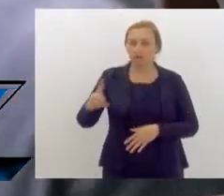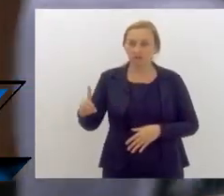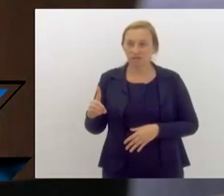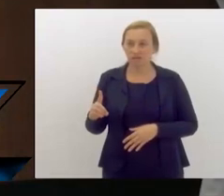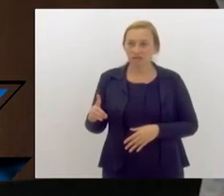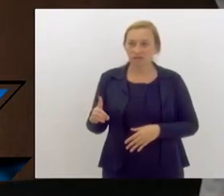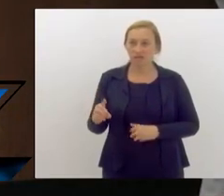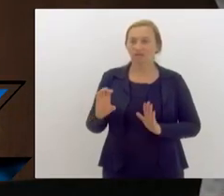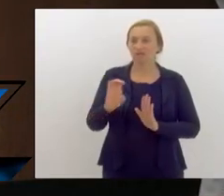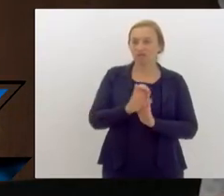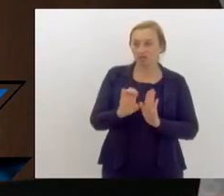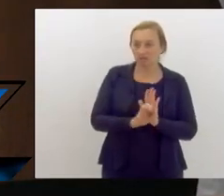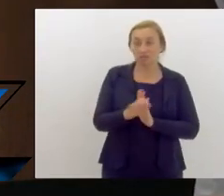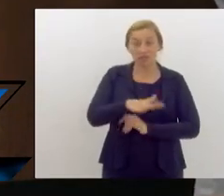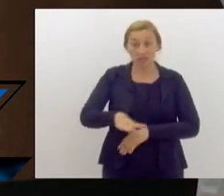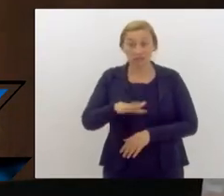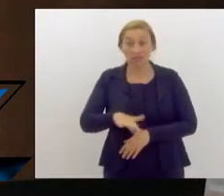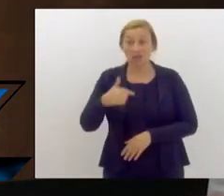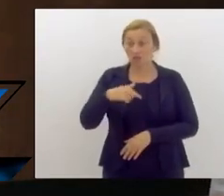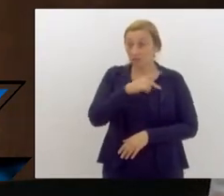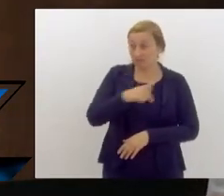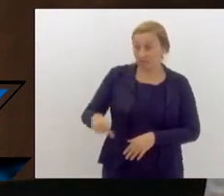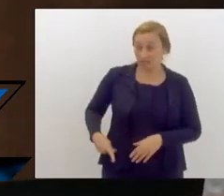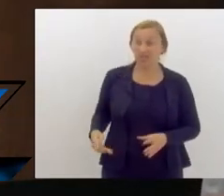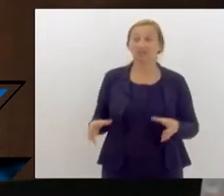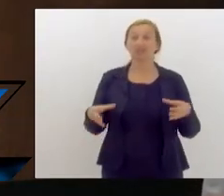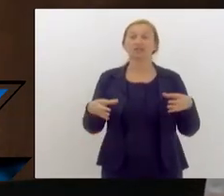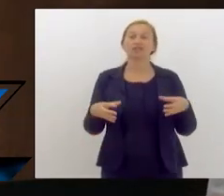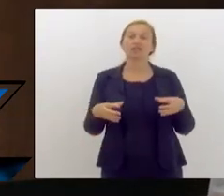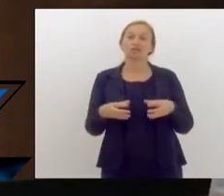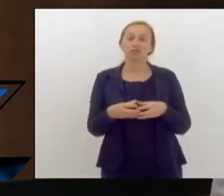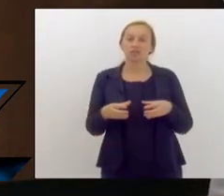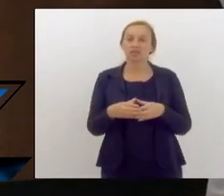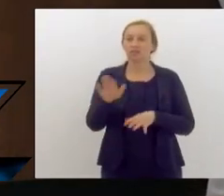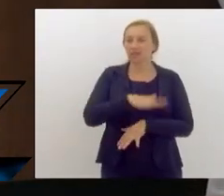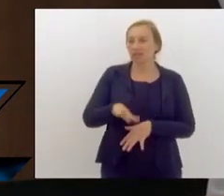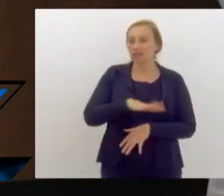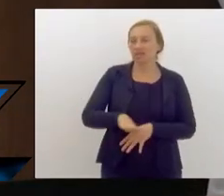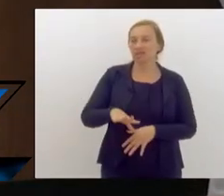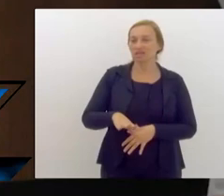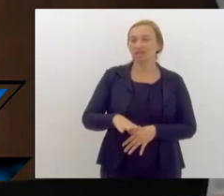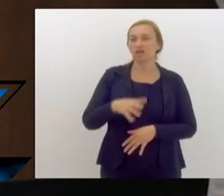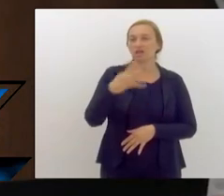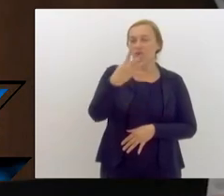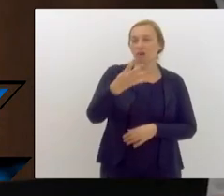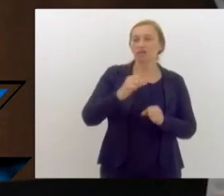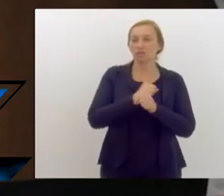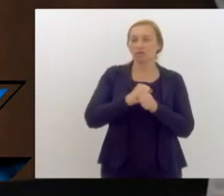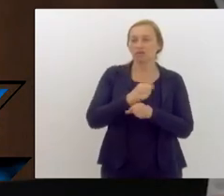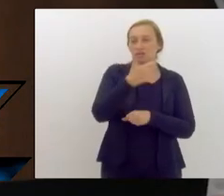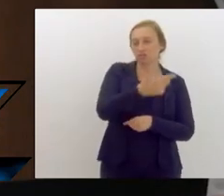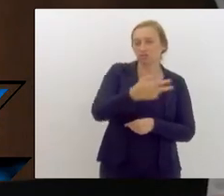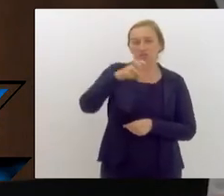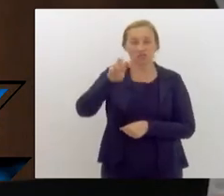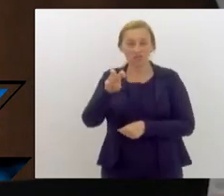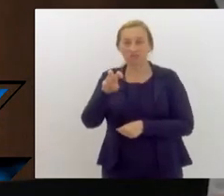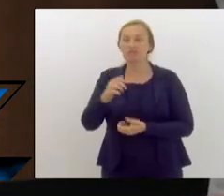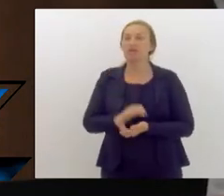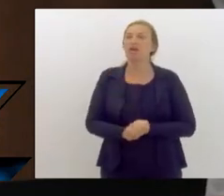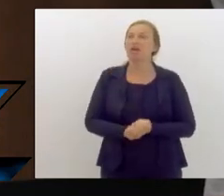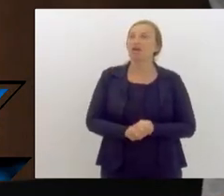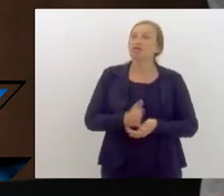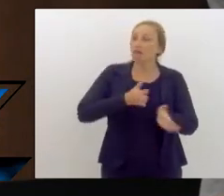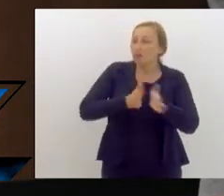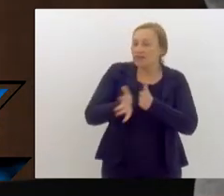infância eu fui presidente da Comissão da criança durante 4 anos na primeira legislatura minha que foi em 2015 e a gente teve ali